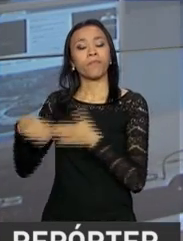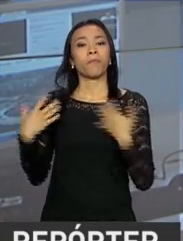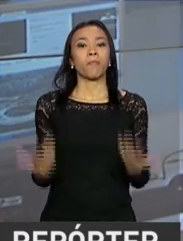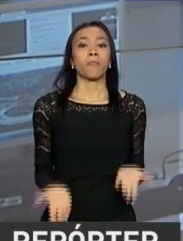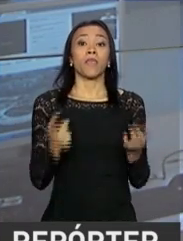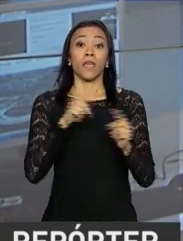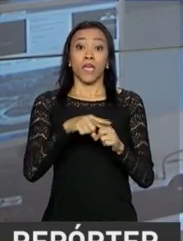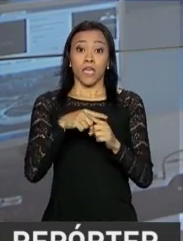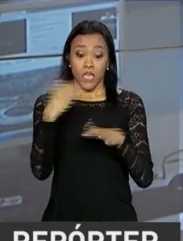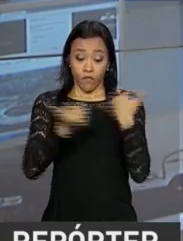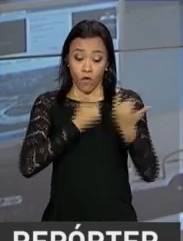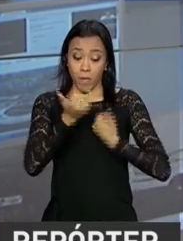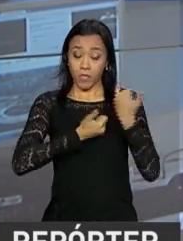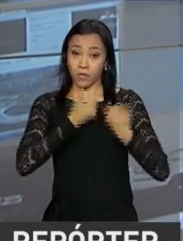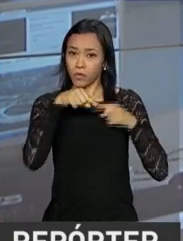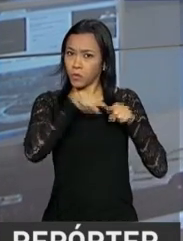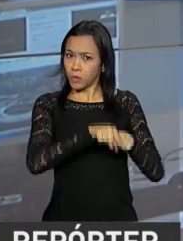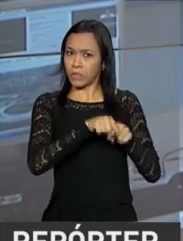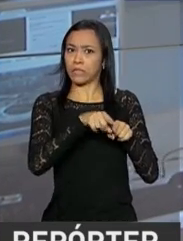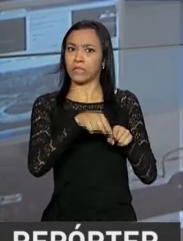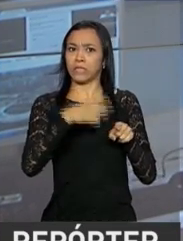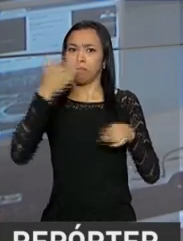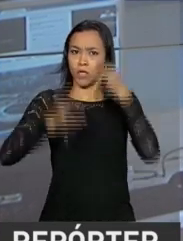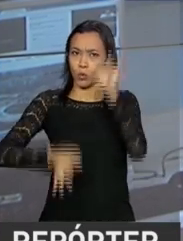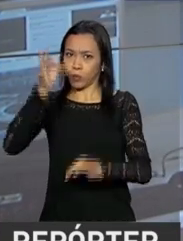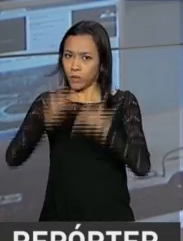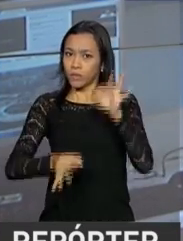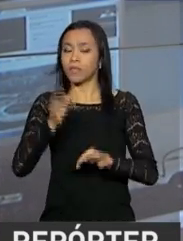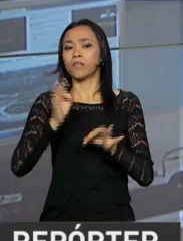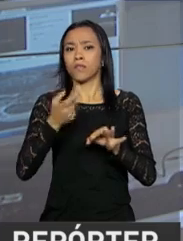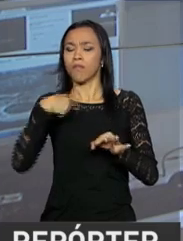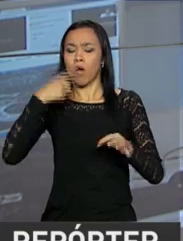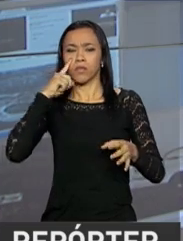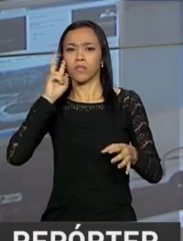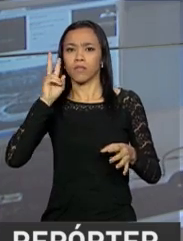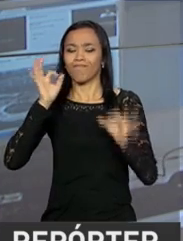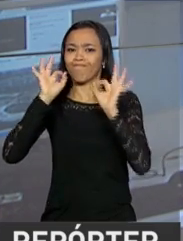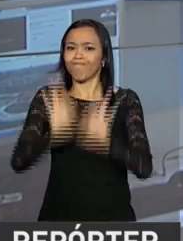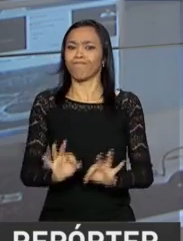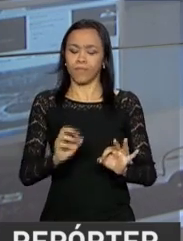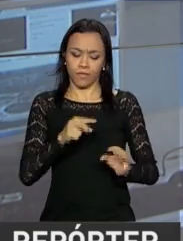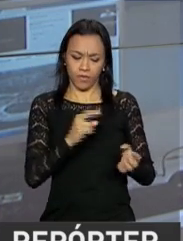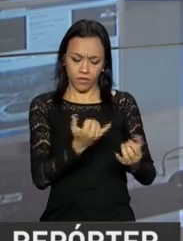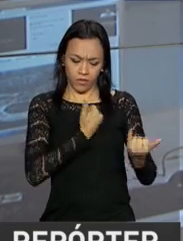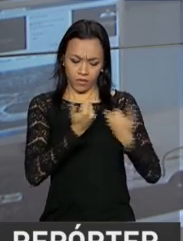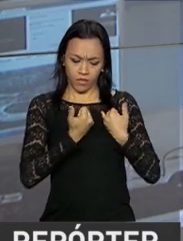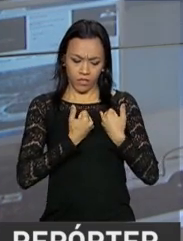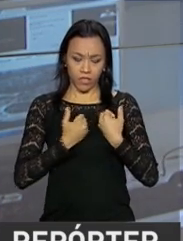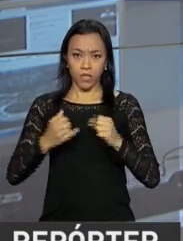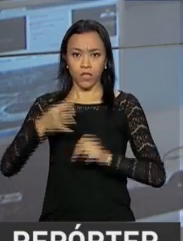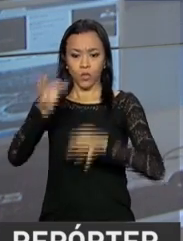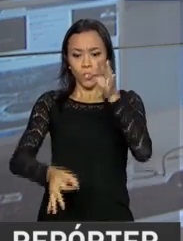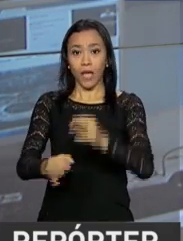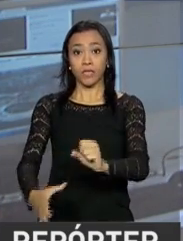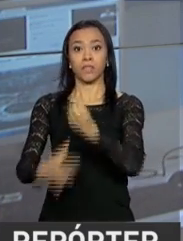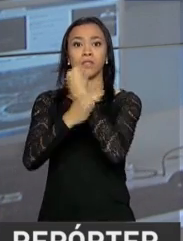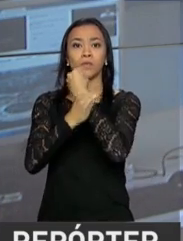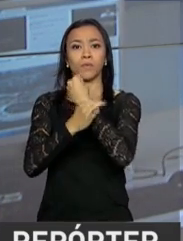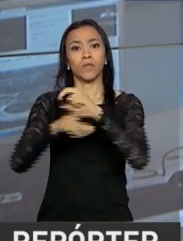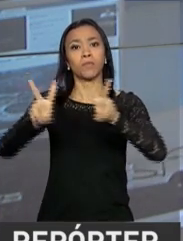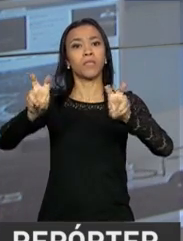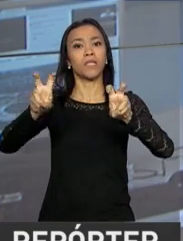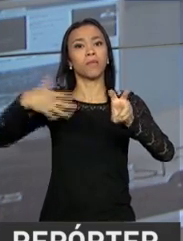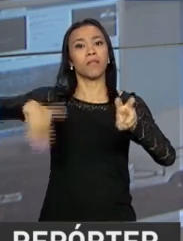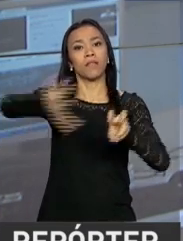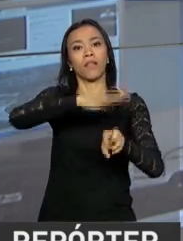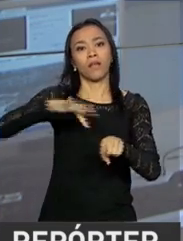vai oferecer aos juízes informações técnicas para que possam julgar de maneira mais segura as ações relacionadas à saúde.